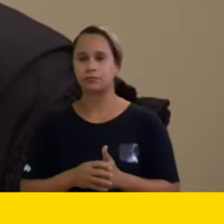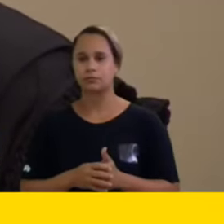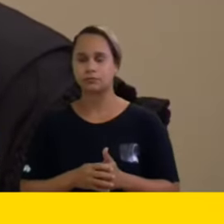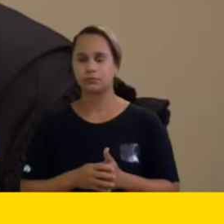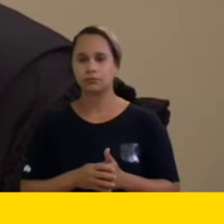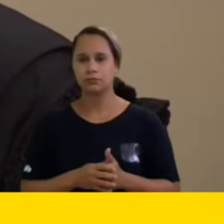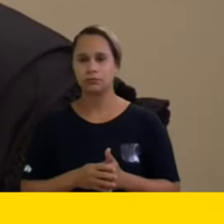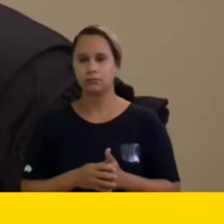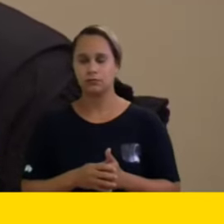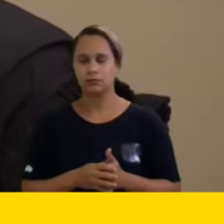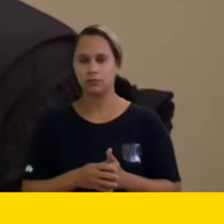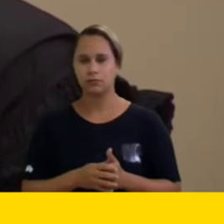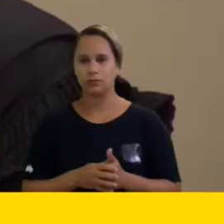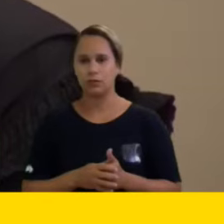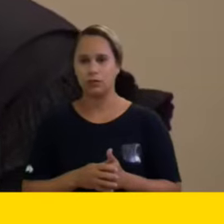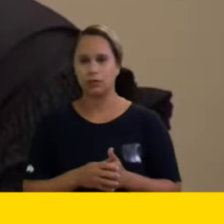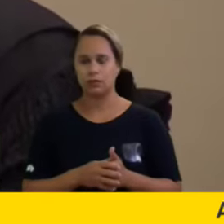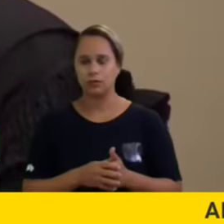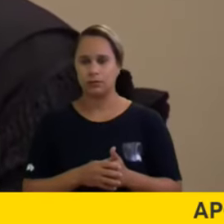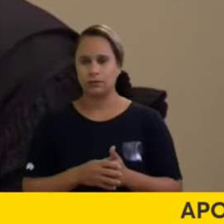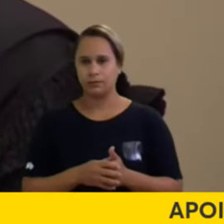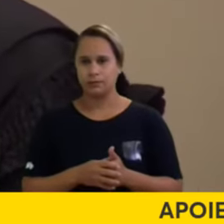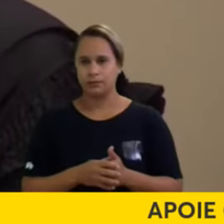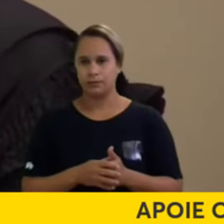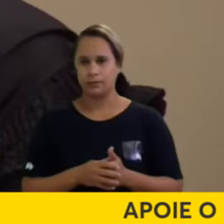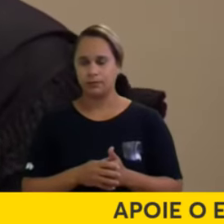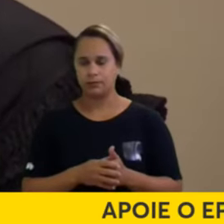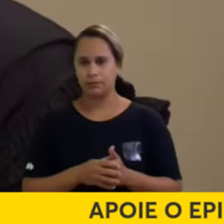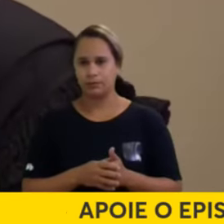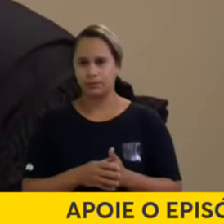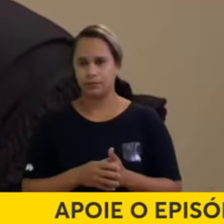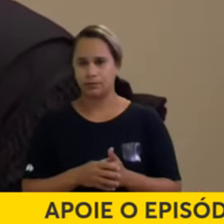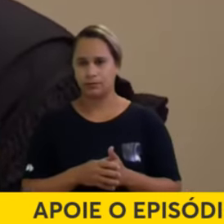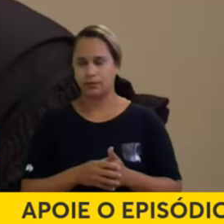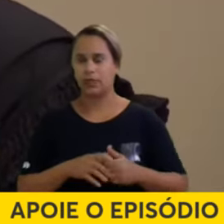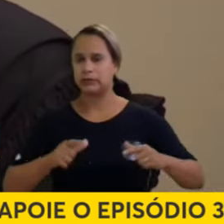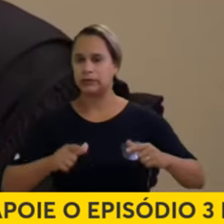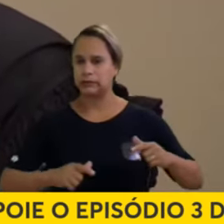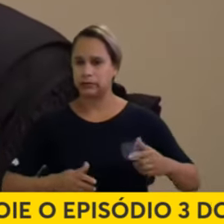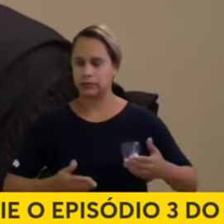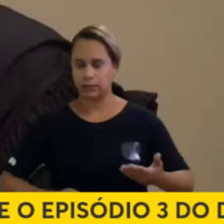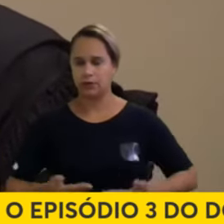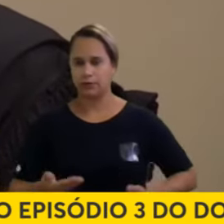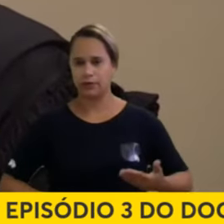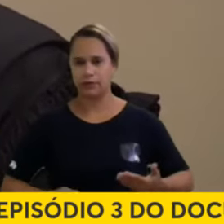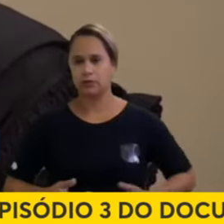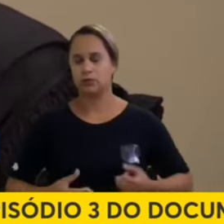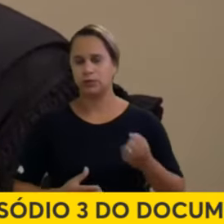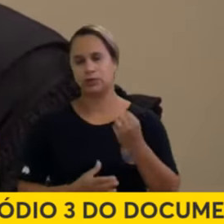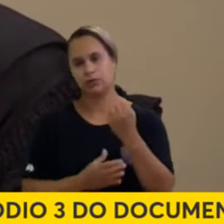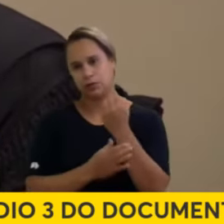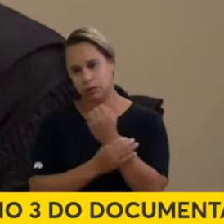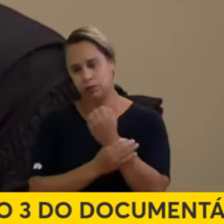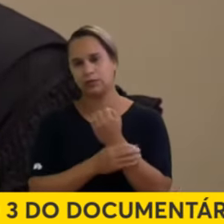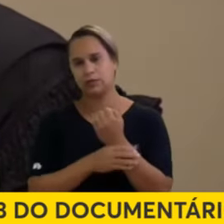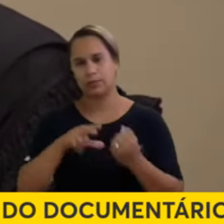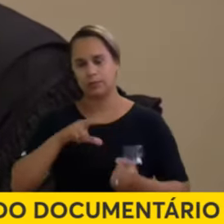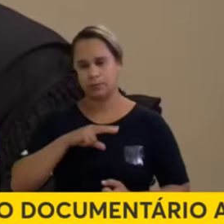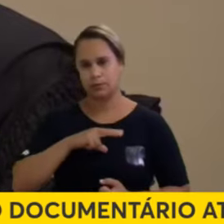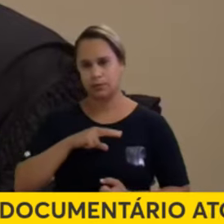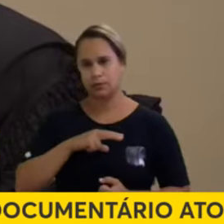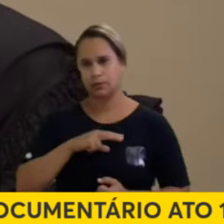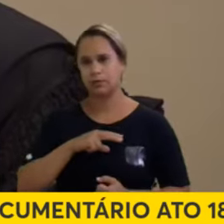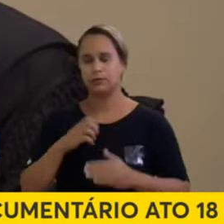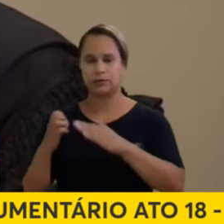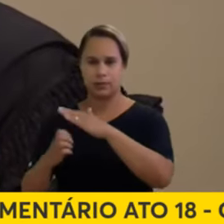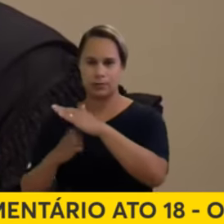e segurança pessoal com relação a empresa a prestação de serviços de segurança a empresa fragale através da celebração de diversos termos